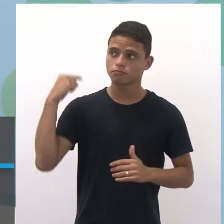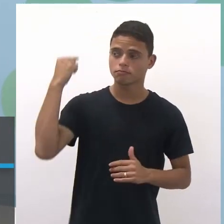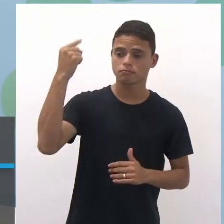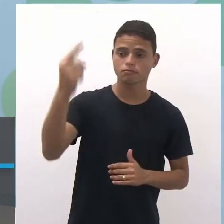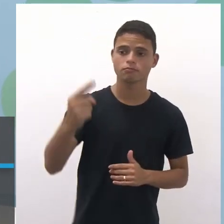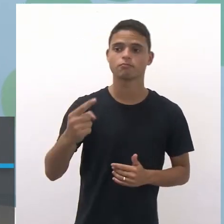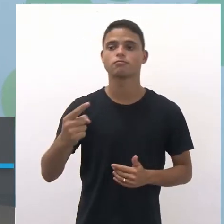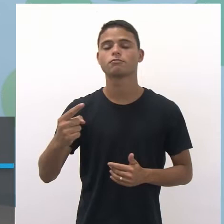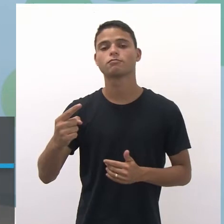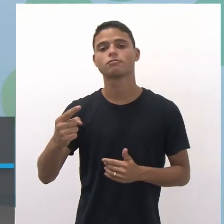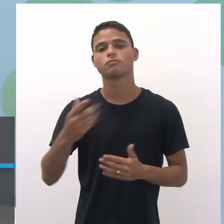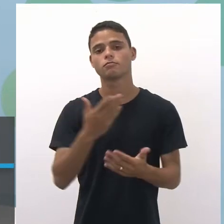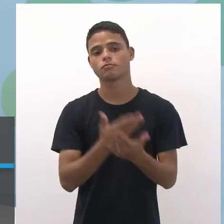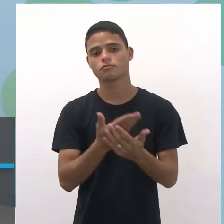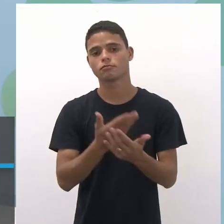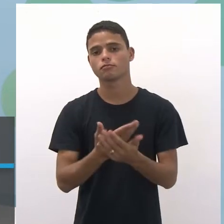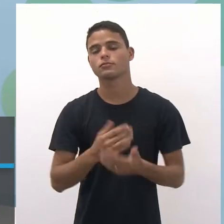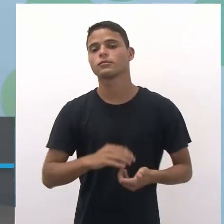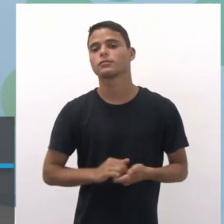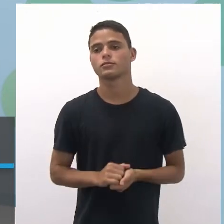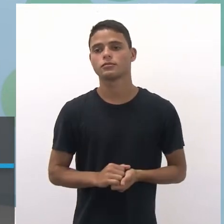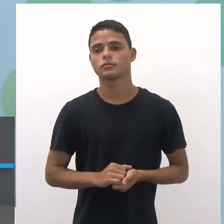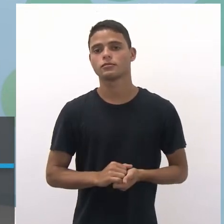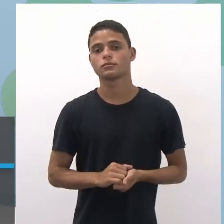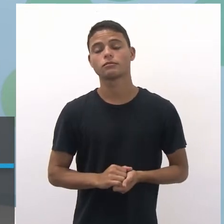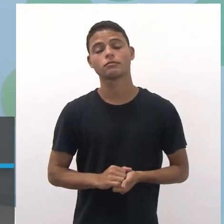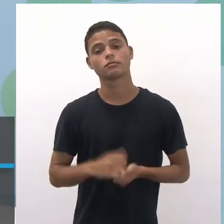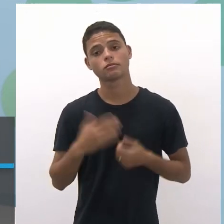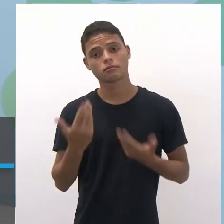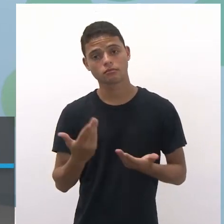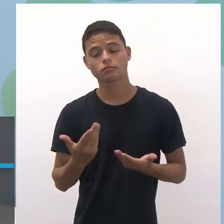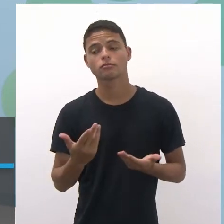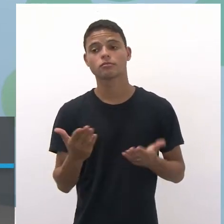os nossos estudantes. Não quer dizer que devem ser destacadas,